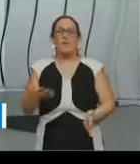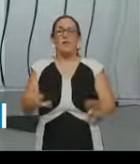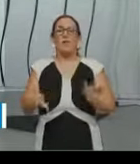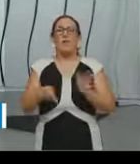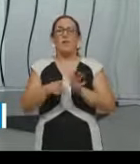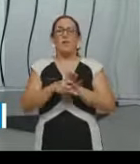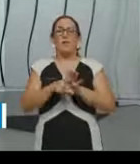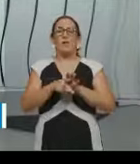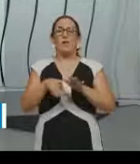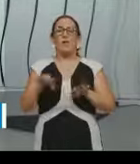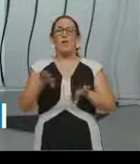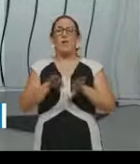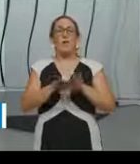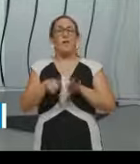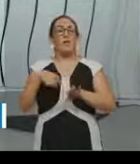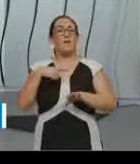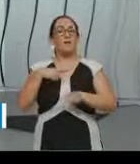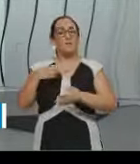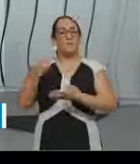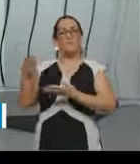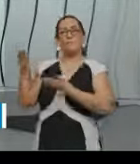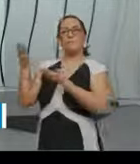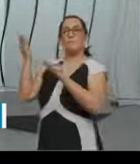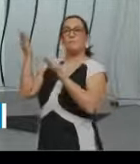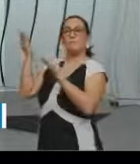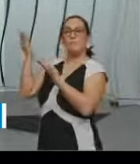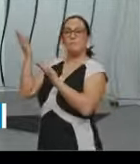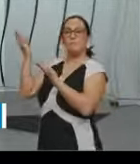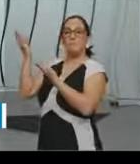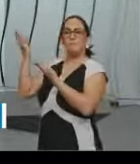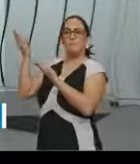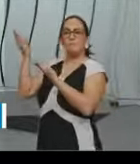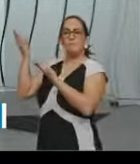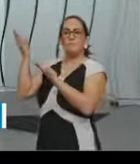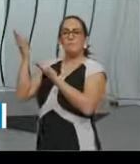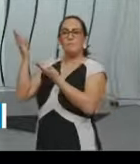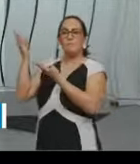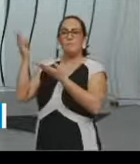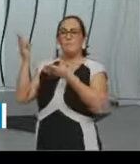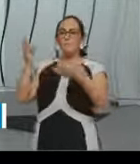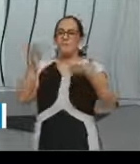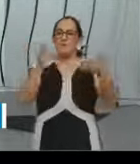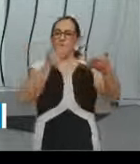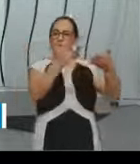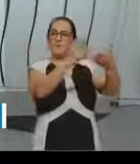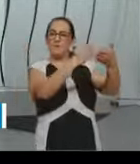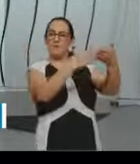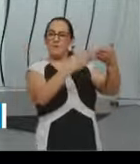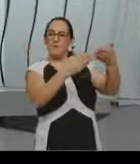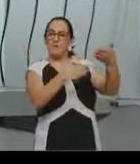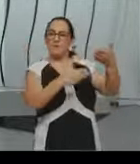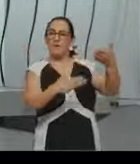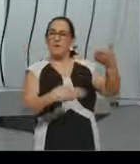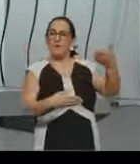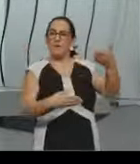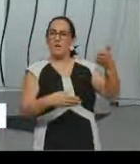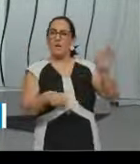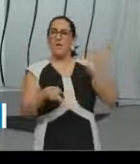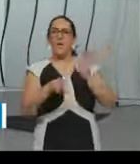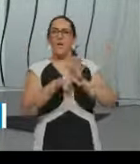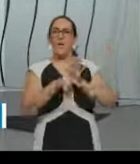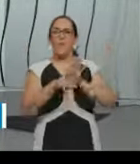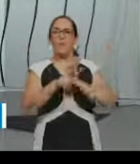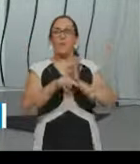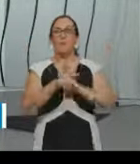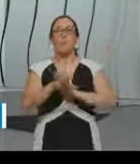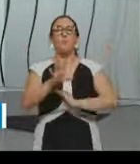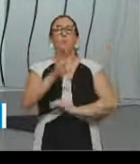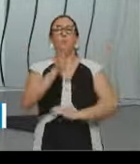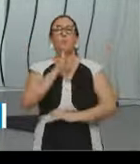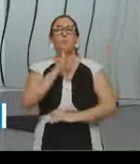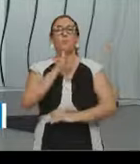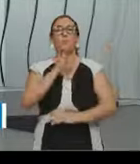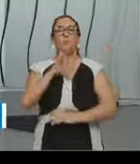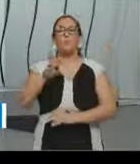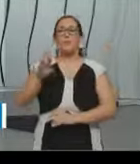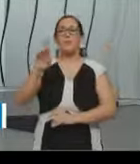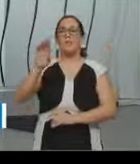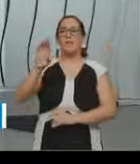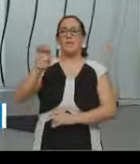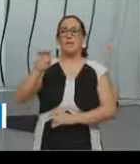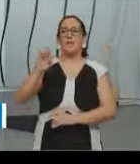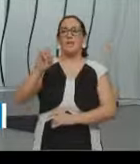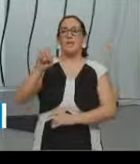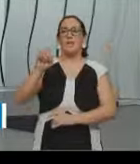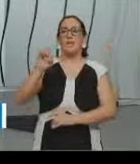temos aqui uma obra também, que tratam muito disso, né? Essa obra ficou conhecida como A Redenção de Cã, uma referência bíblica,